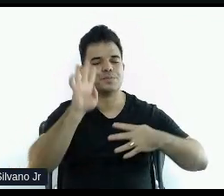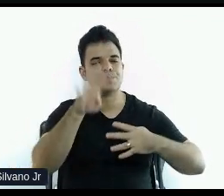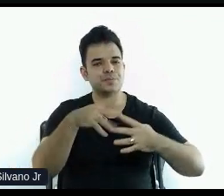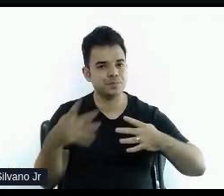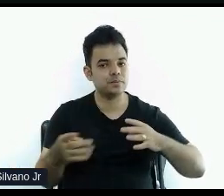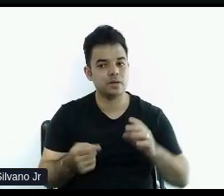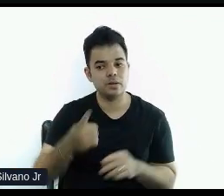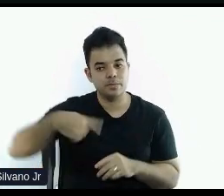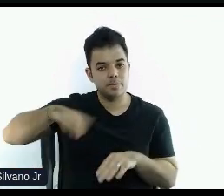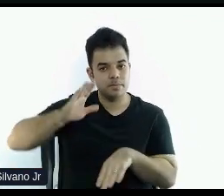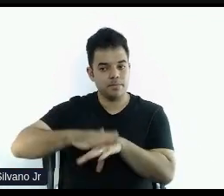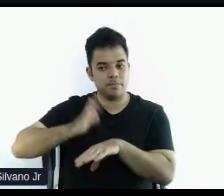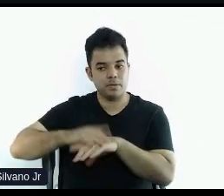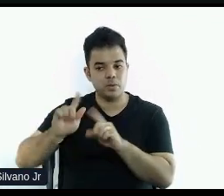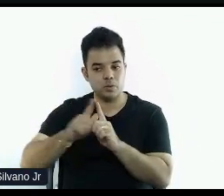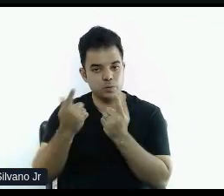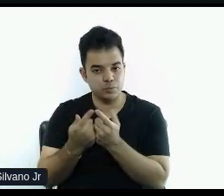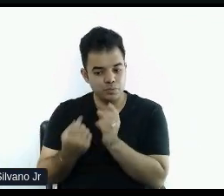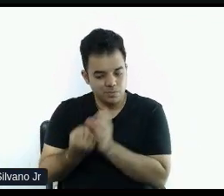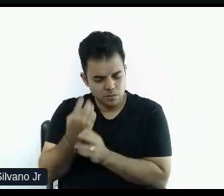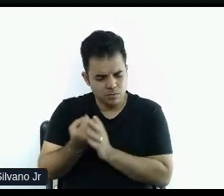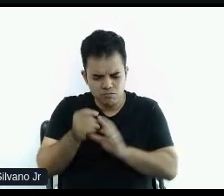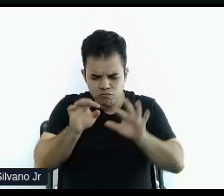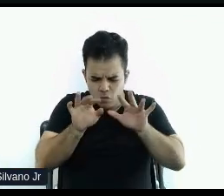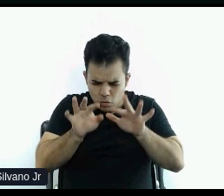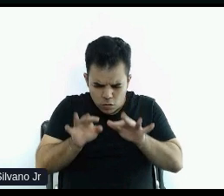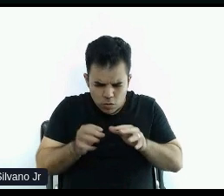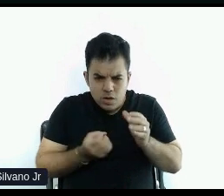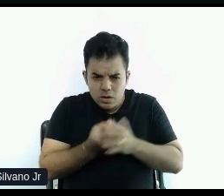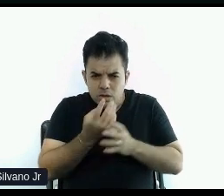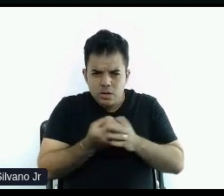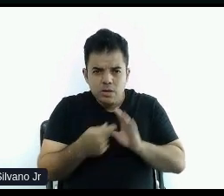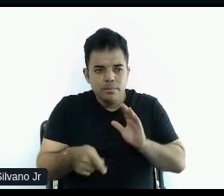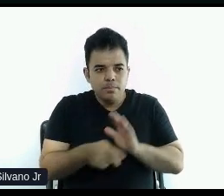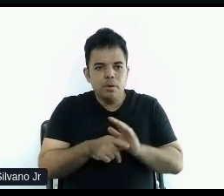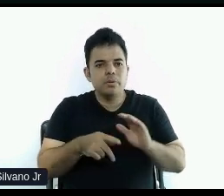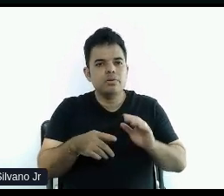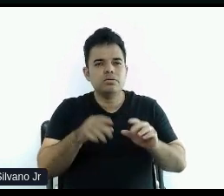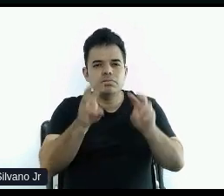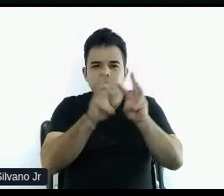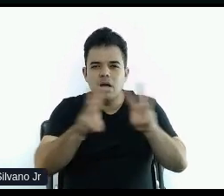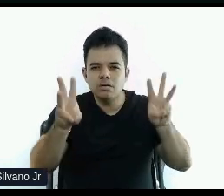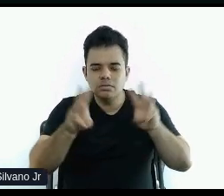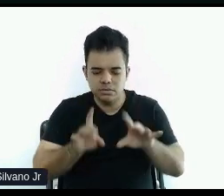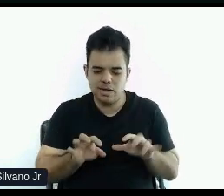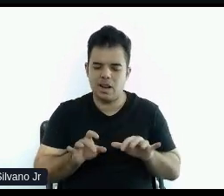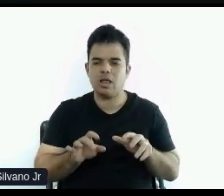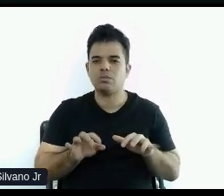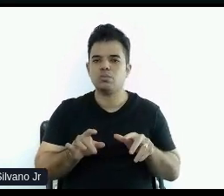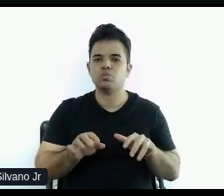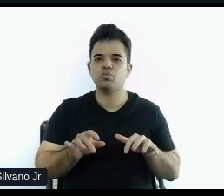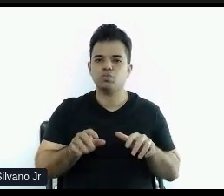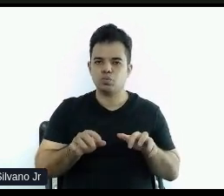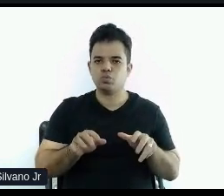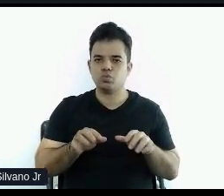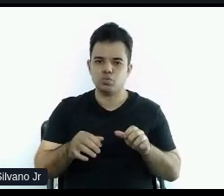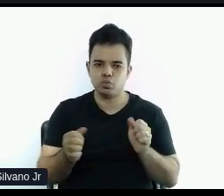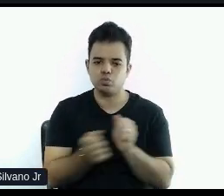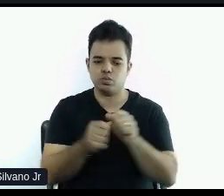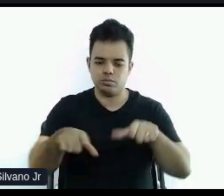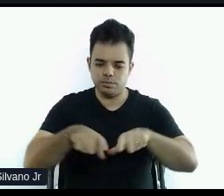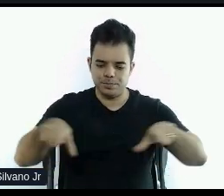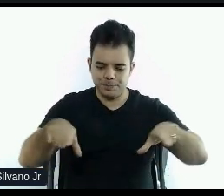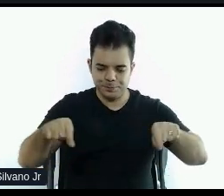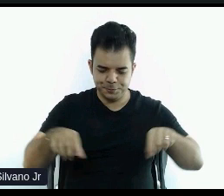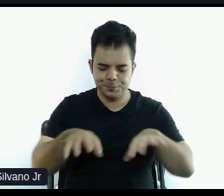gente faz a validação, por exemplo, com a navegação por teclado. E aí a gente tem, por exemplo, também, qual é o tipo de problema? São